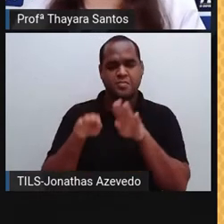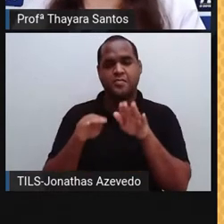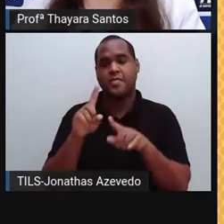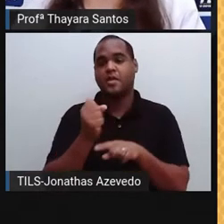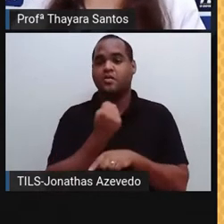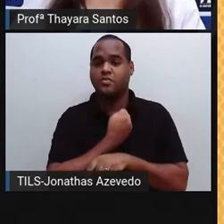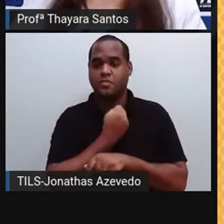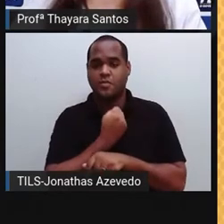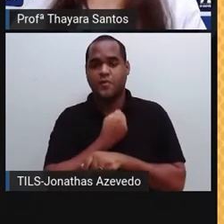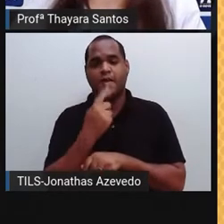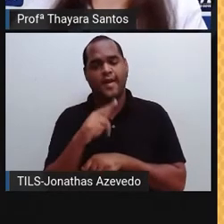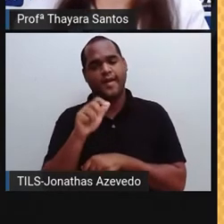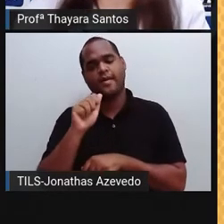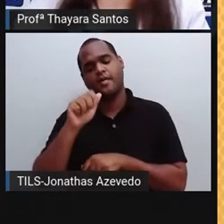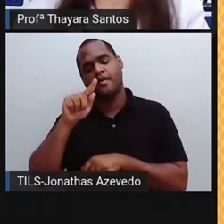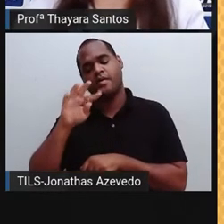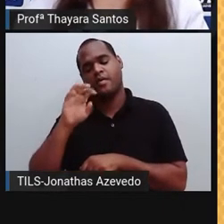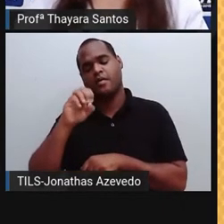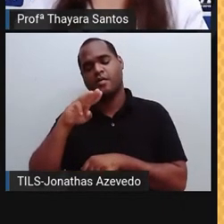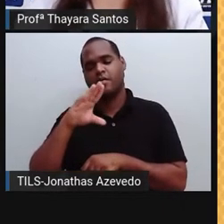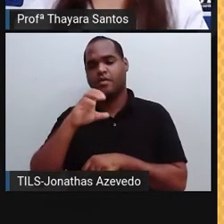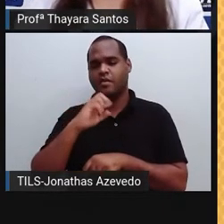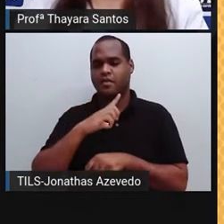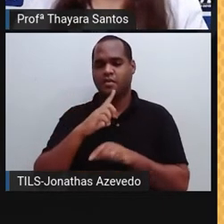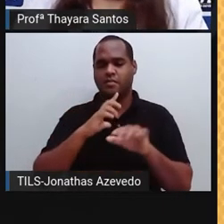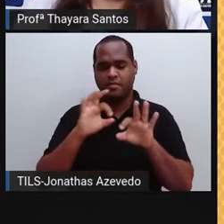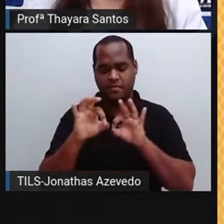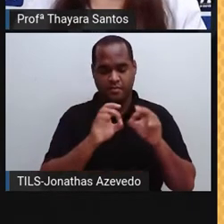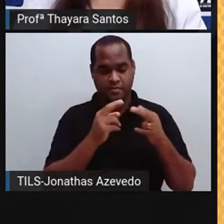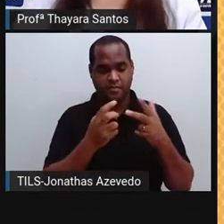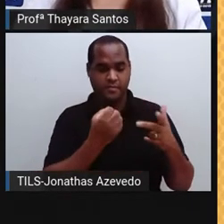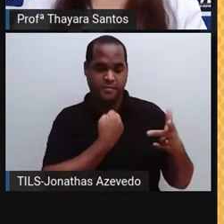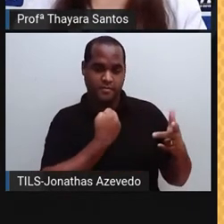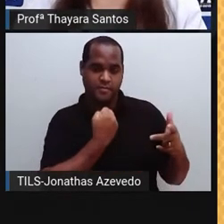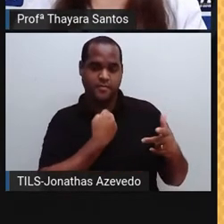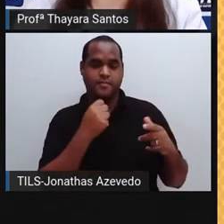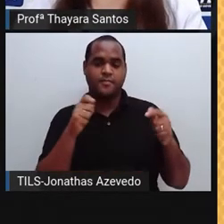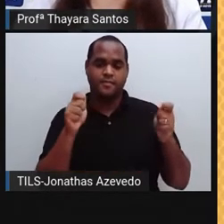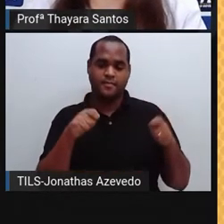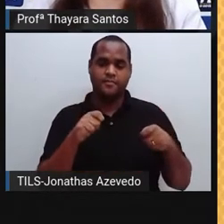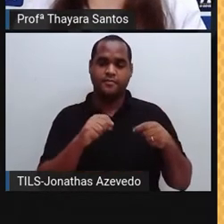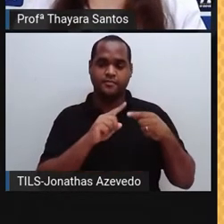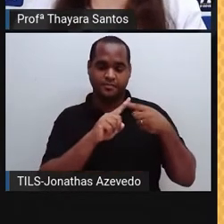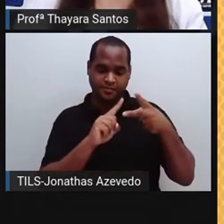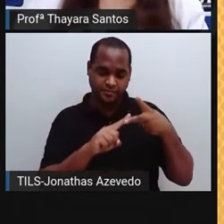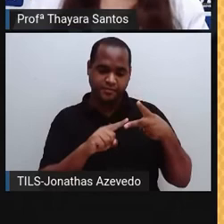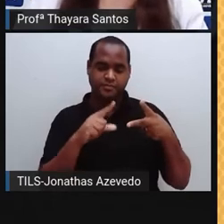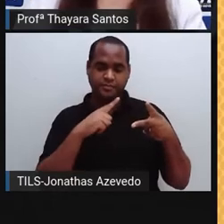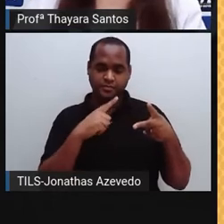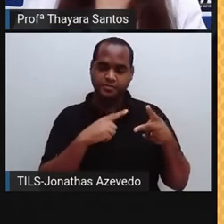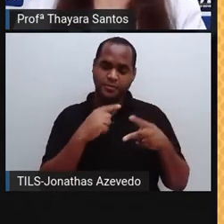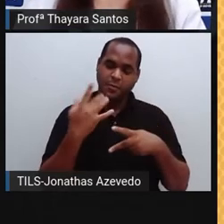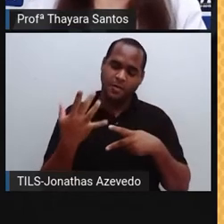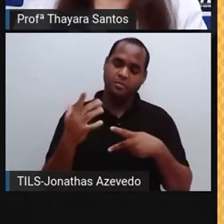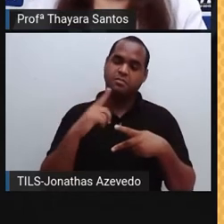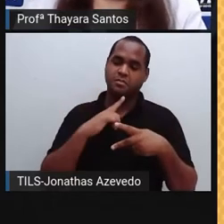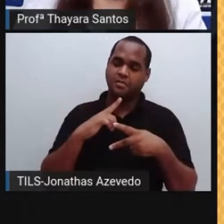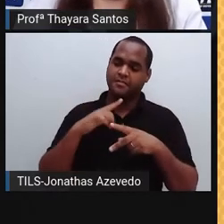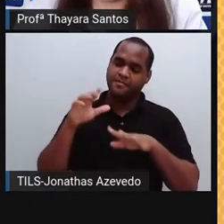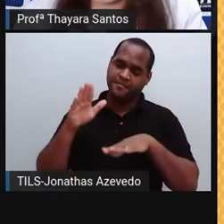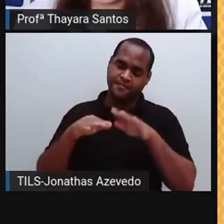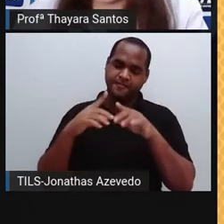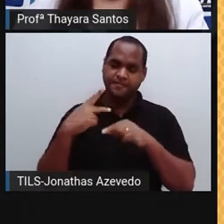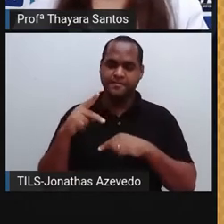número atômico geralmente é o menor número que vai ter ali, né? Então, se tem 2 aqui, 4, o número atômico vai ser o menor, que é o